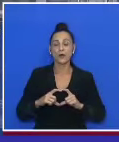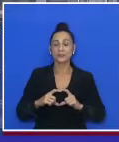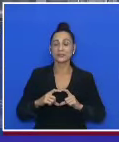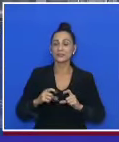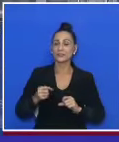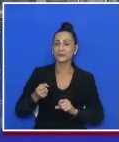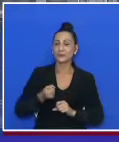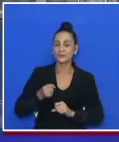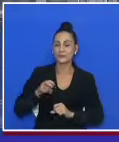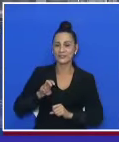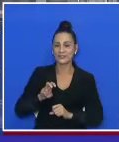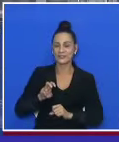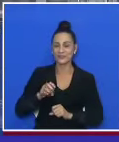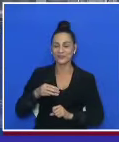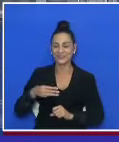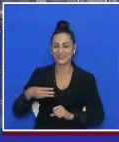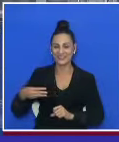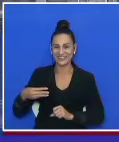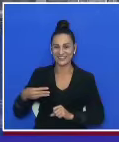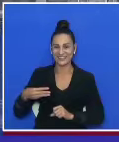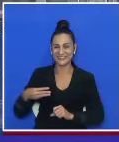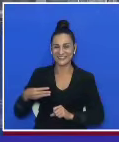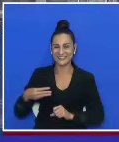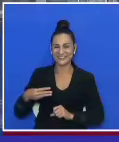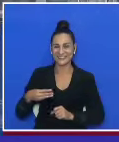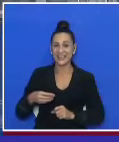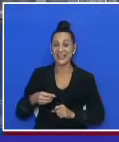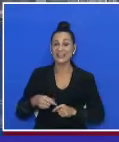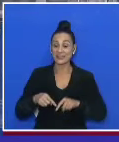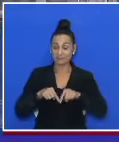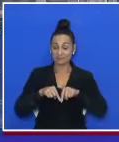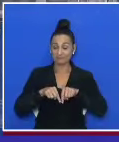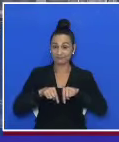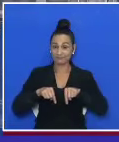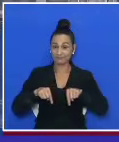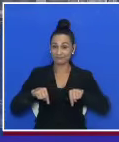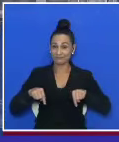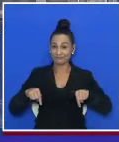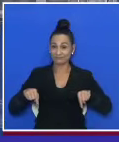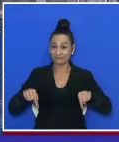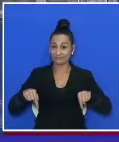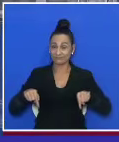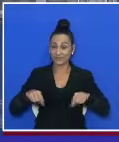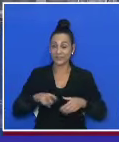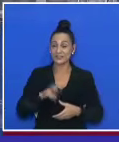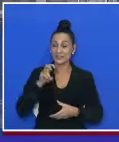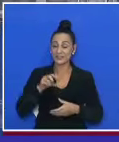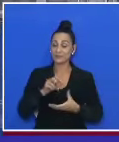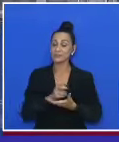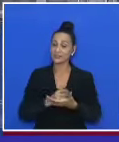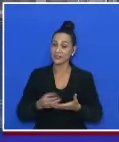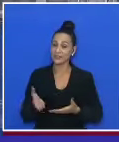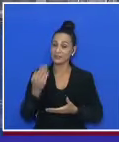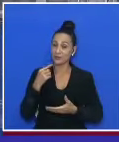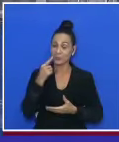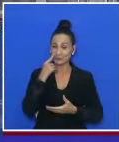sorteada, 53, bola 53. Temos aqui as 5 dezenas da Quina, vamos